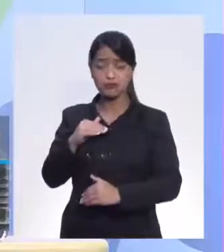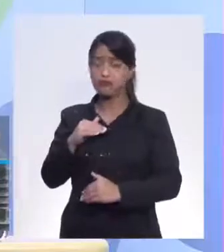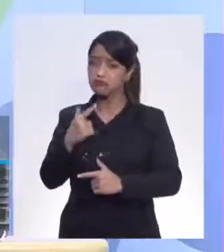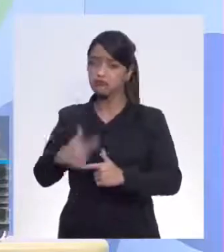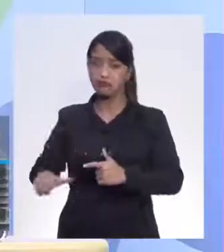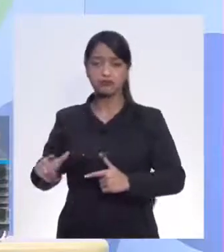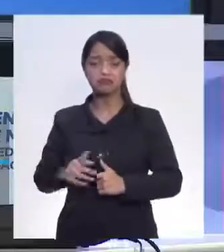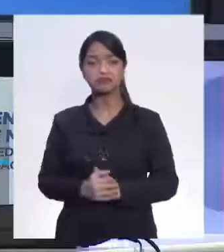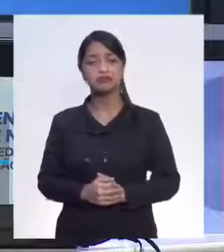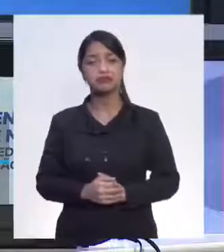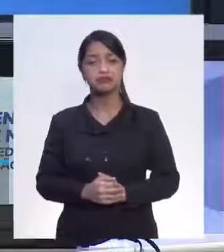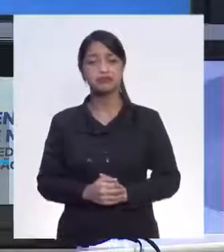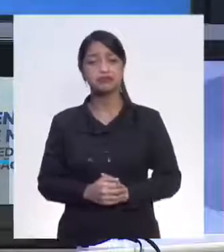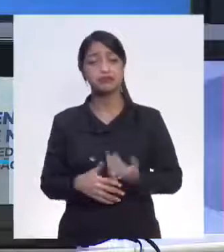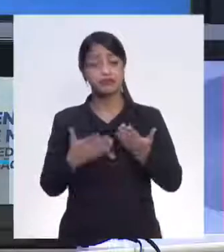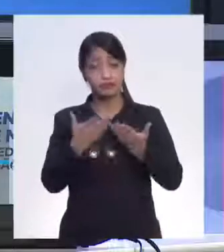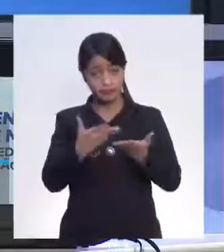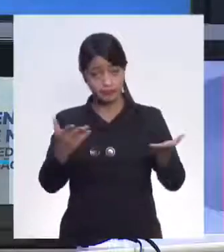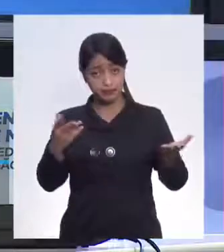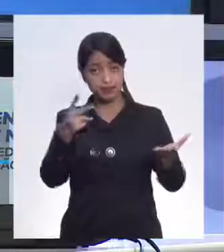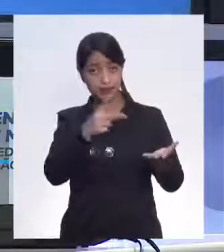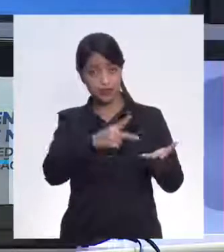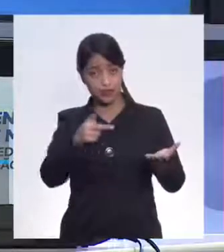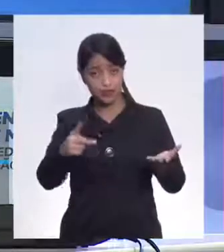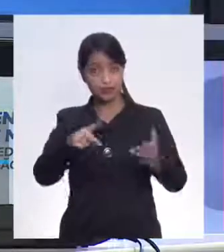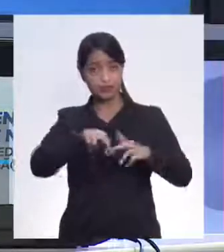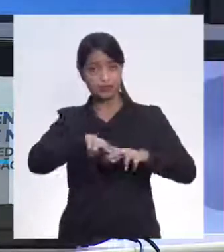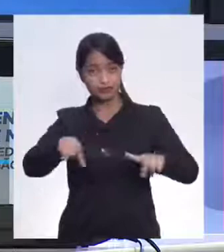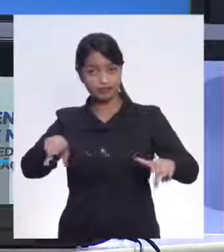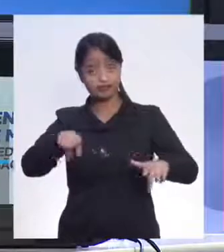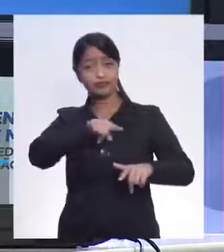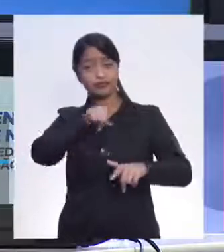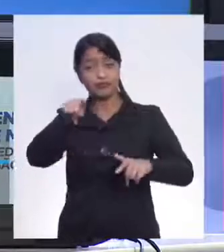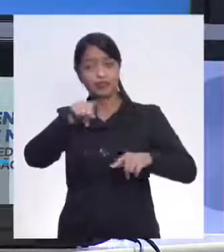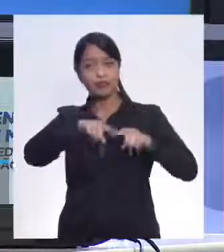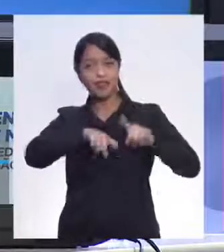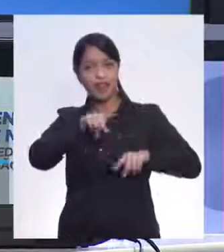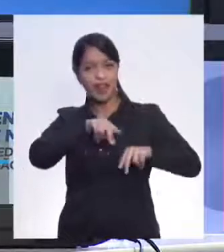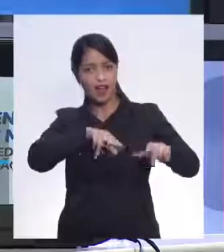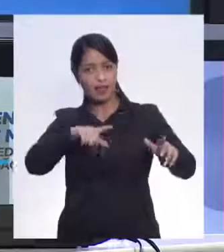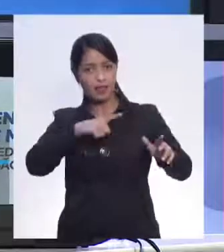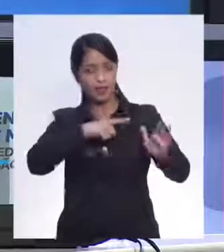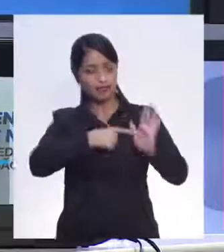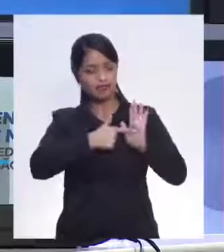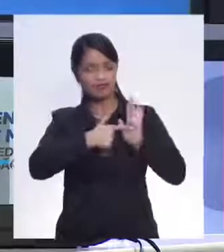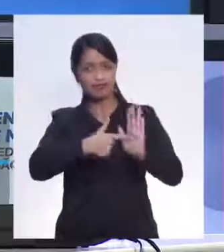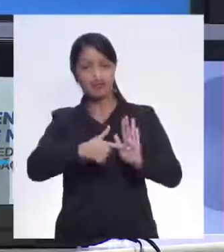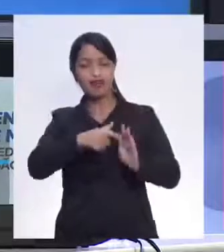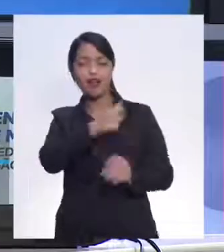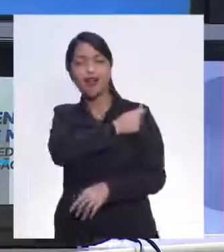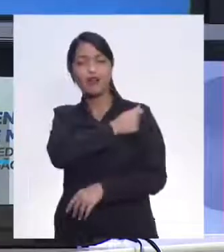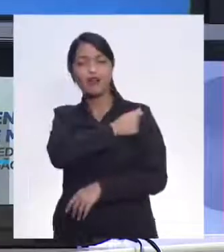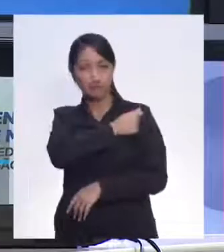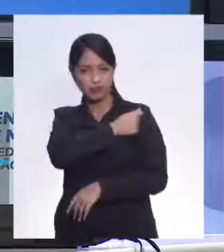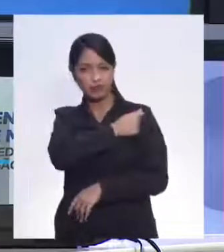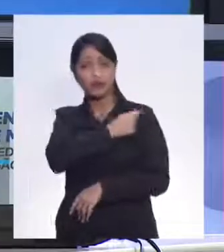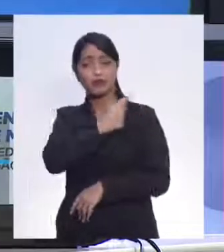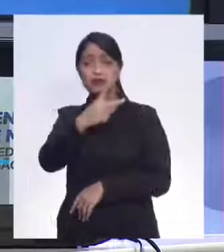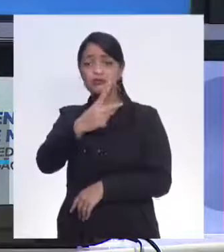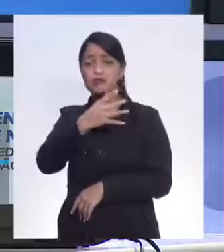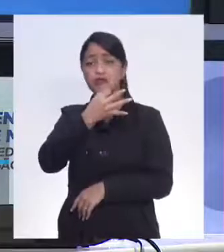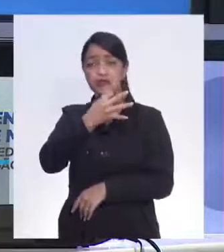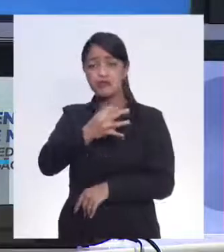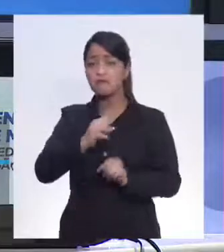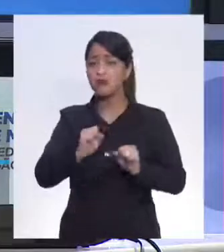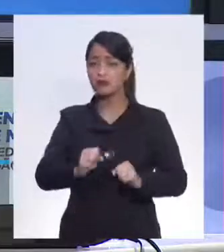claro. Professores, vocês pegaram esse material aqui, não é? E vão trabalhar com os alunos de vocês. E aí vocês vão colocar as suas impressões.